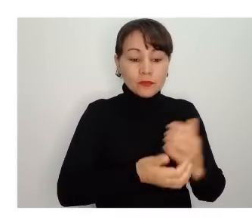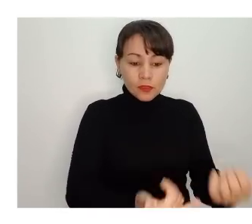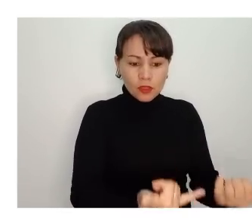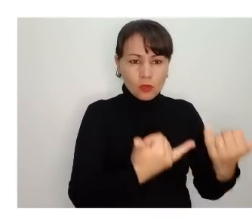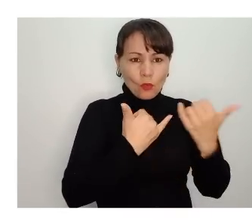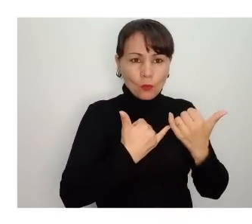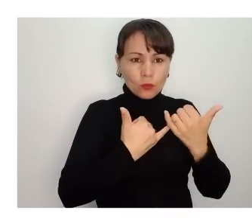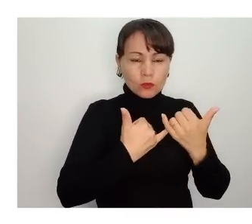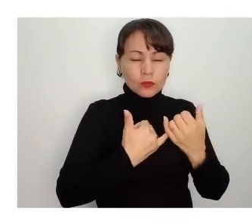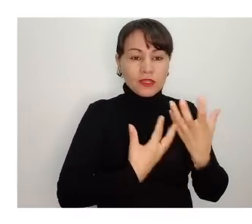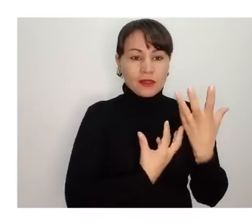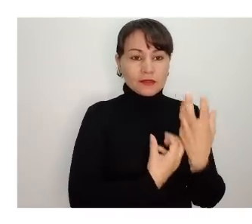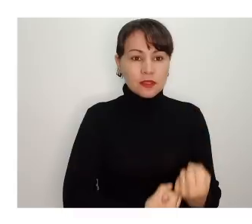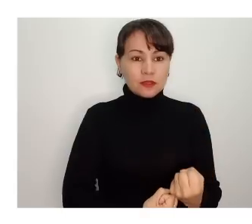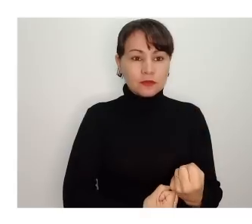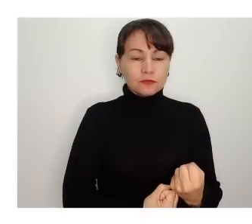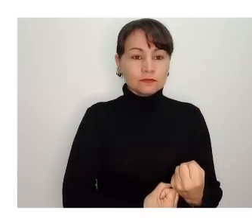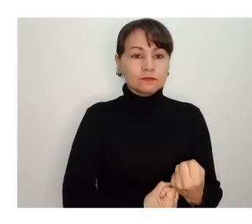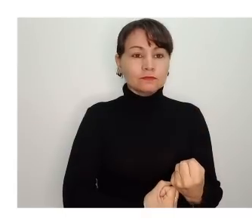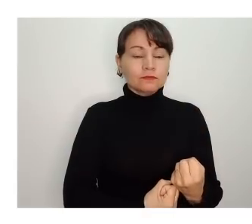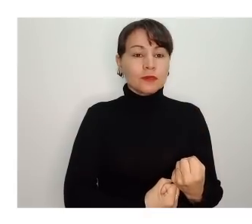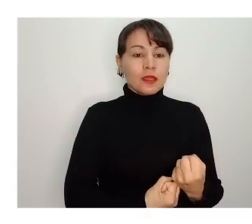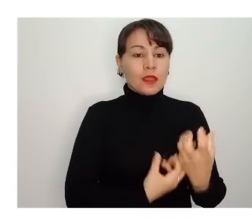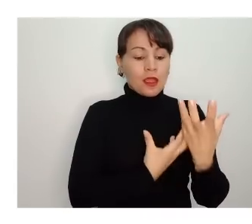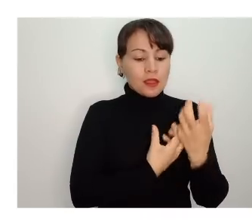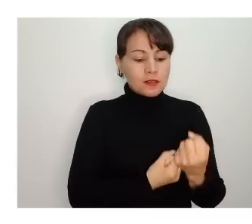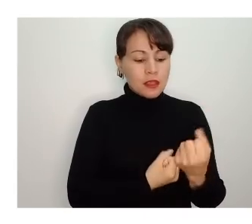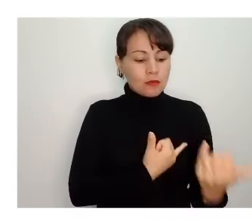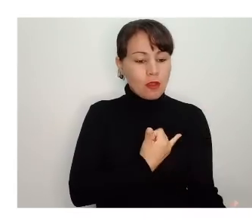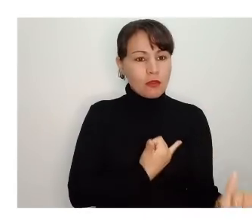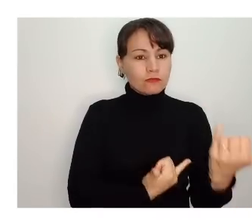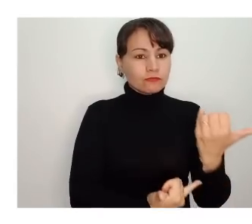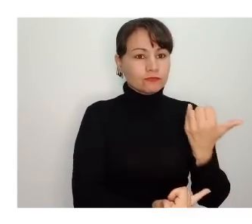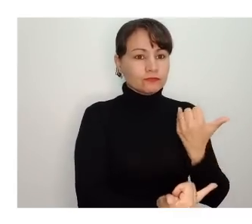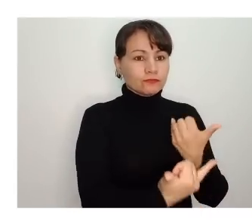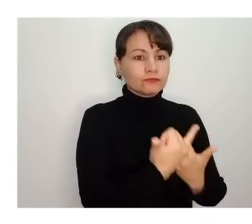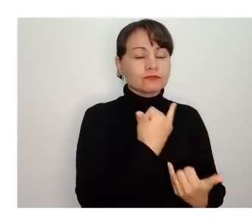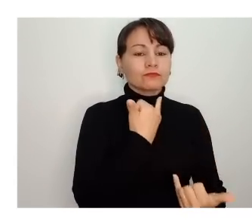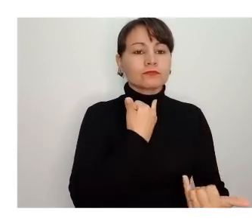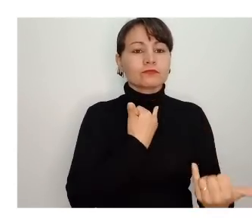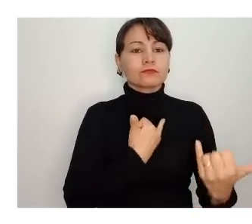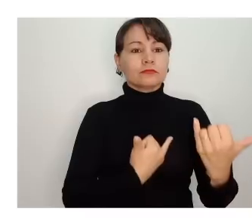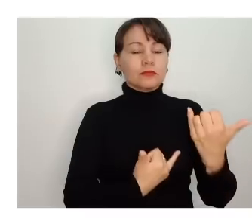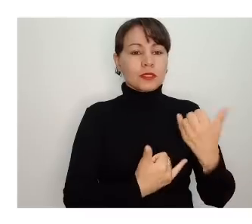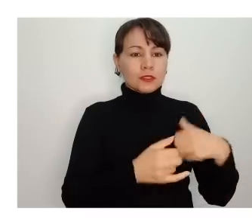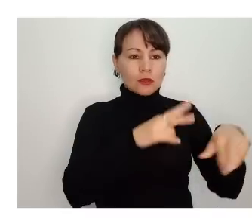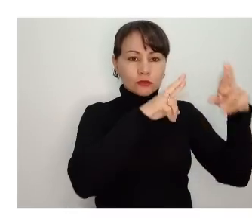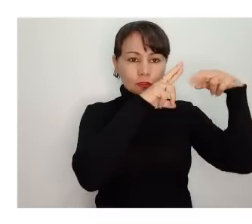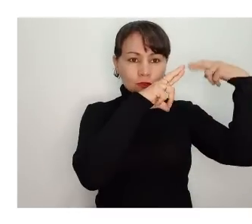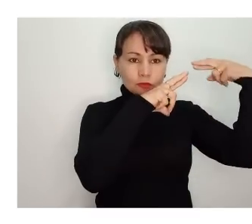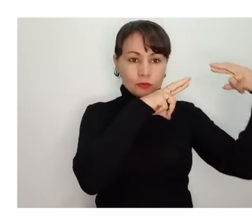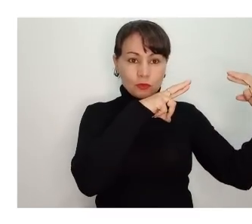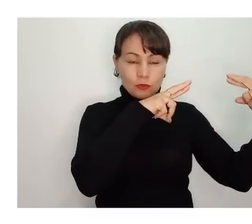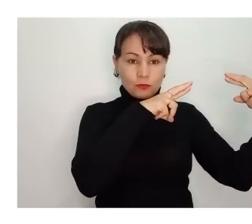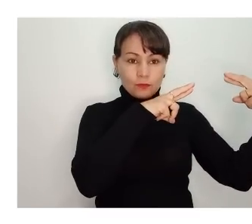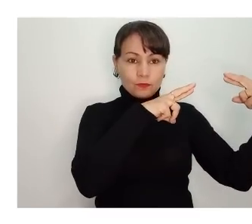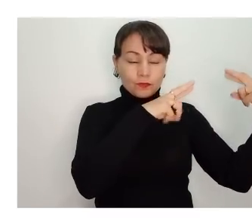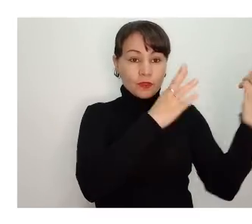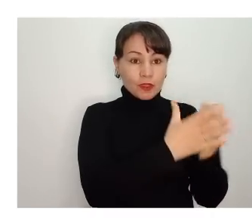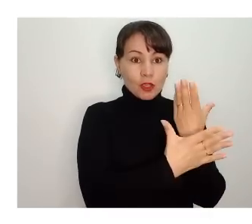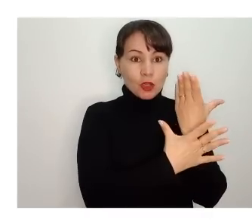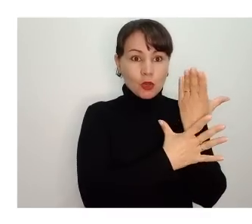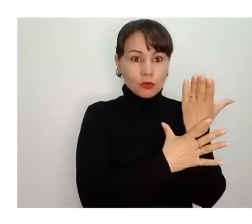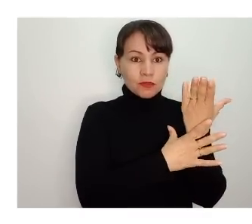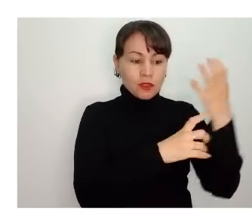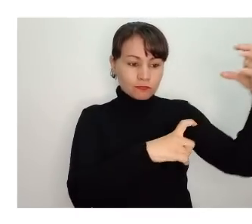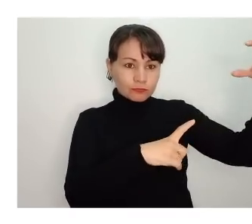Esses receptores, eles recebem a informação que veio desse neurônio. E